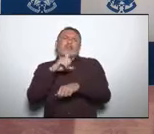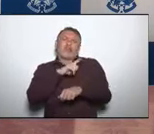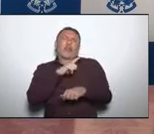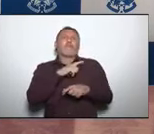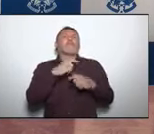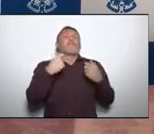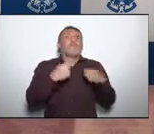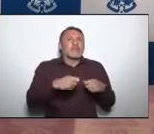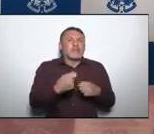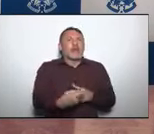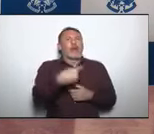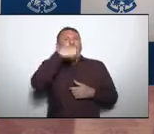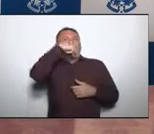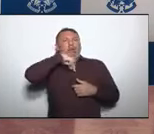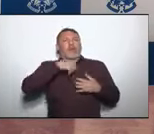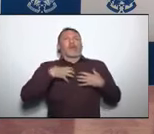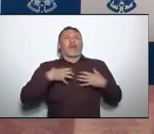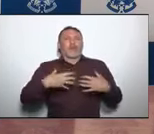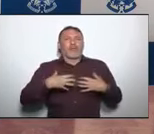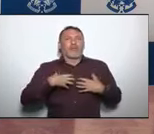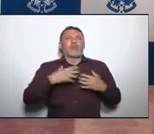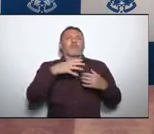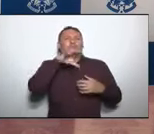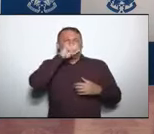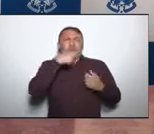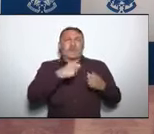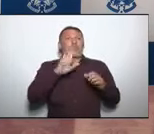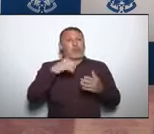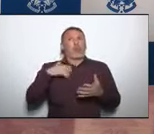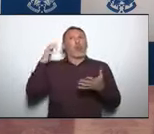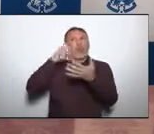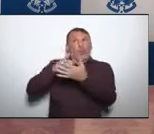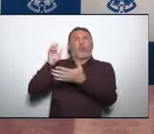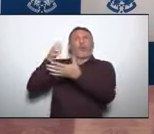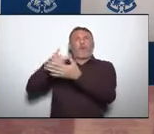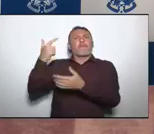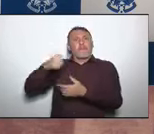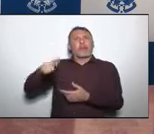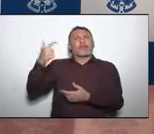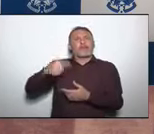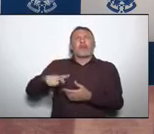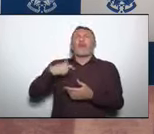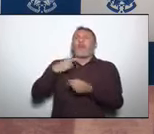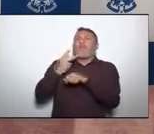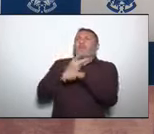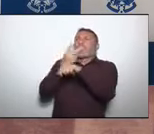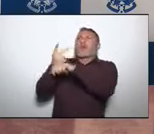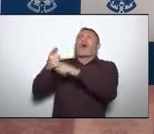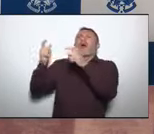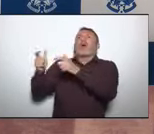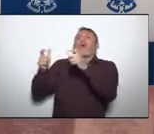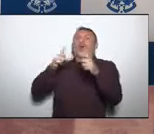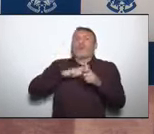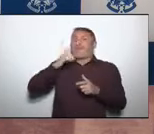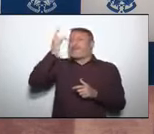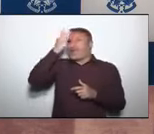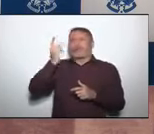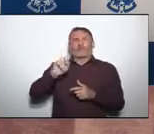dos respiradores. Então, é preciso que a gente compre mais. Nós estamos comprando, buscando onde tem. Não está fácil